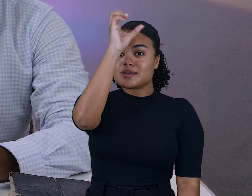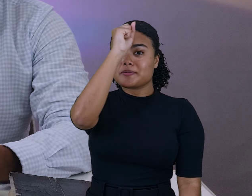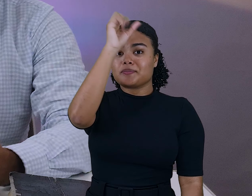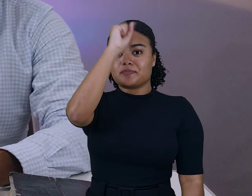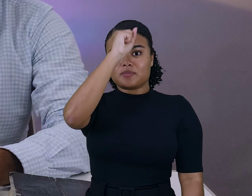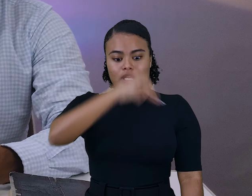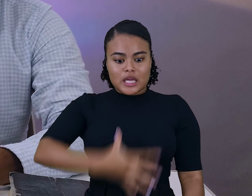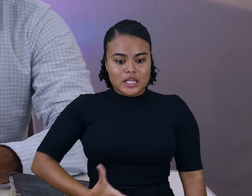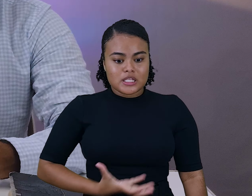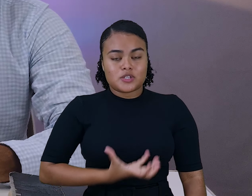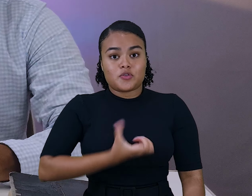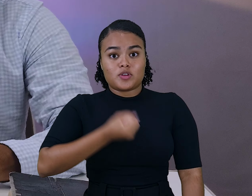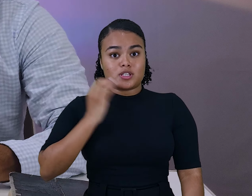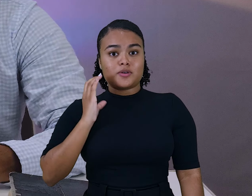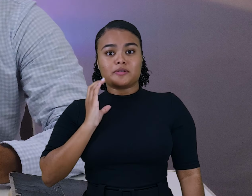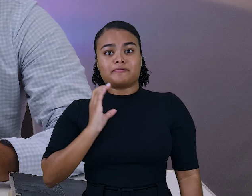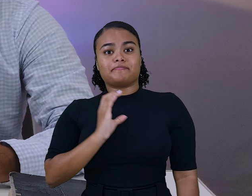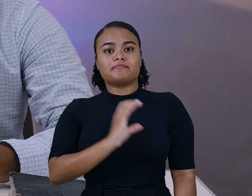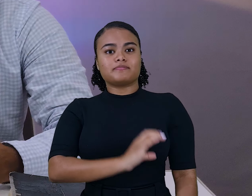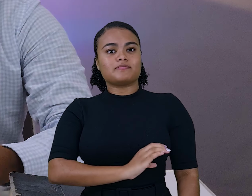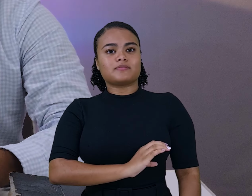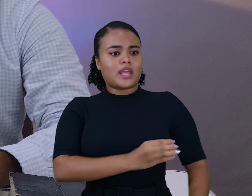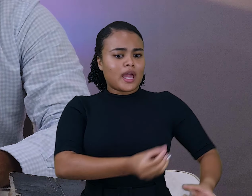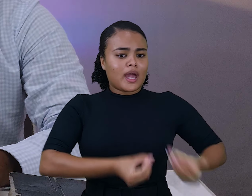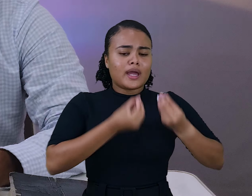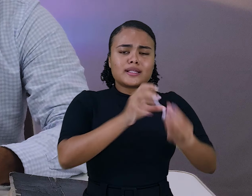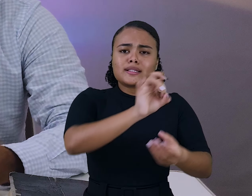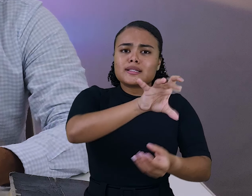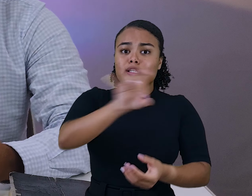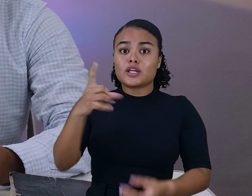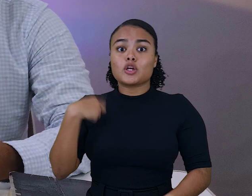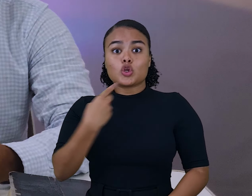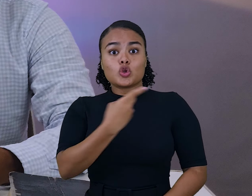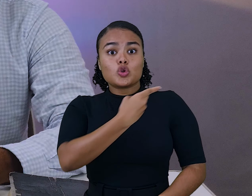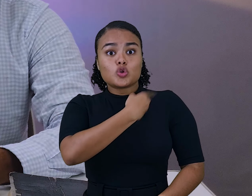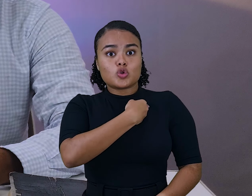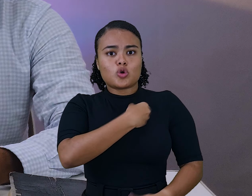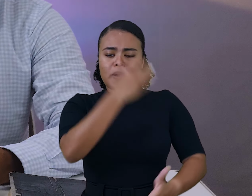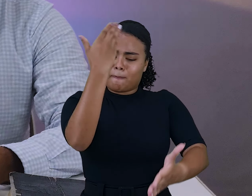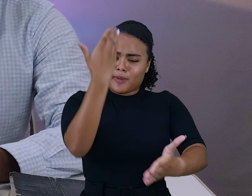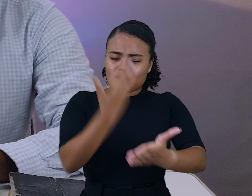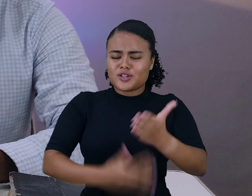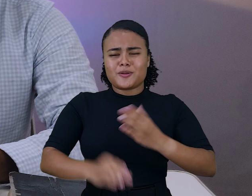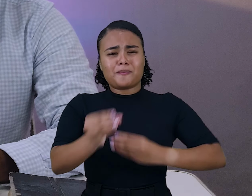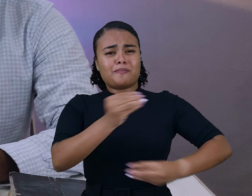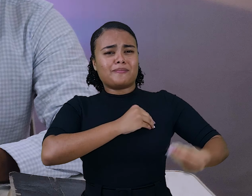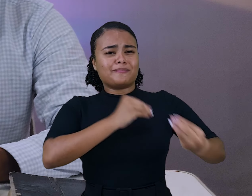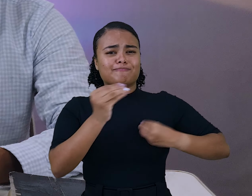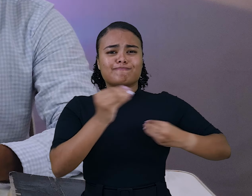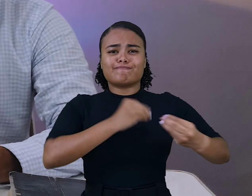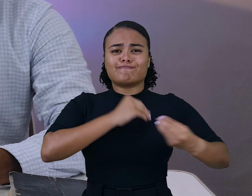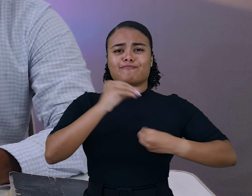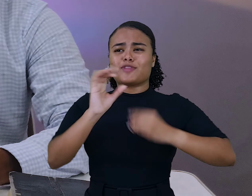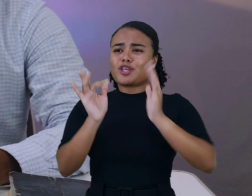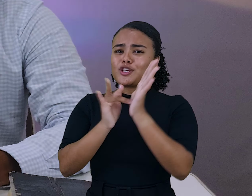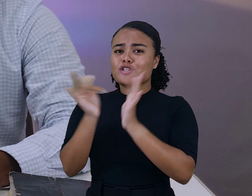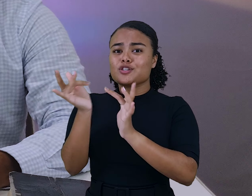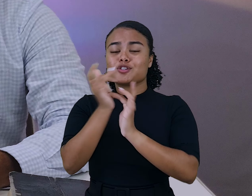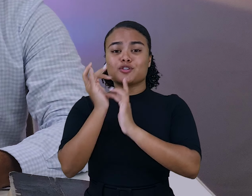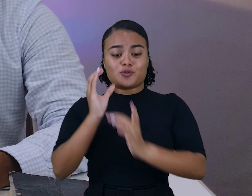sobre o resgate que Cristo veio trazer a todos nós. Nós estávamos em uma condição de perdidos, e Cristo